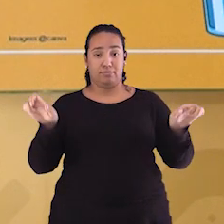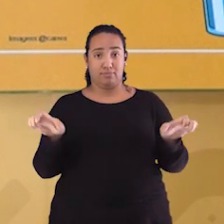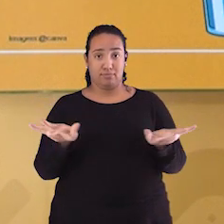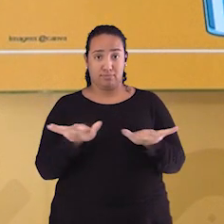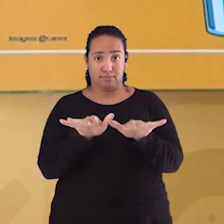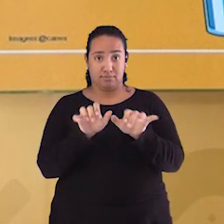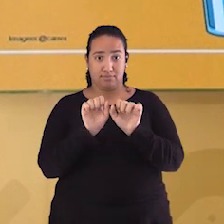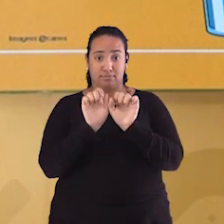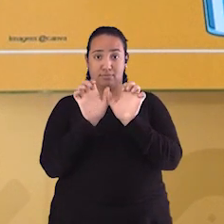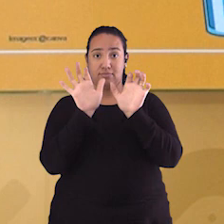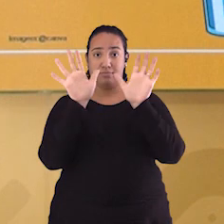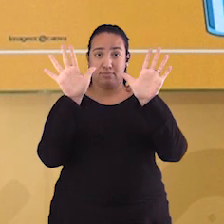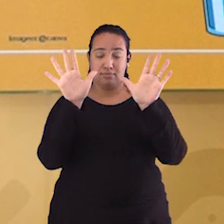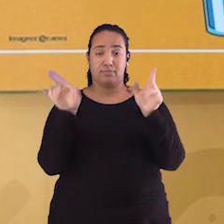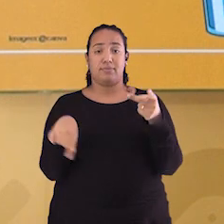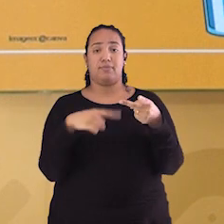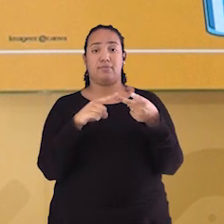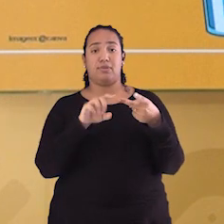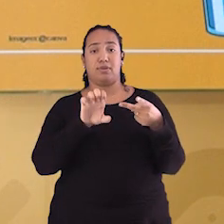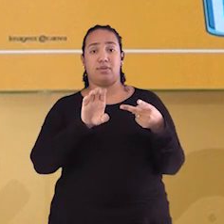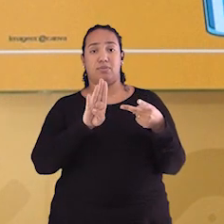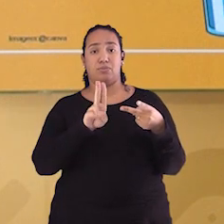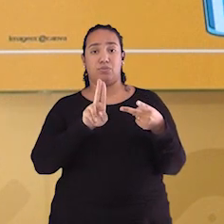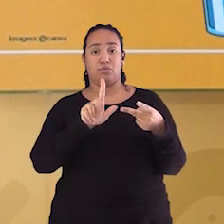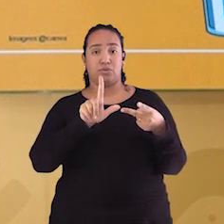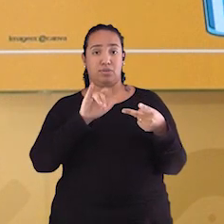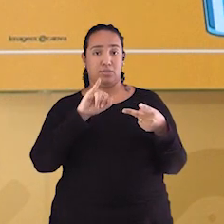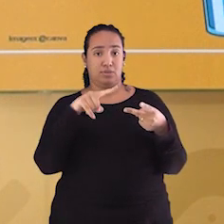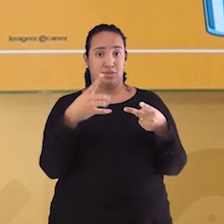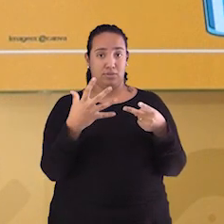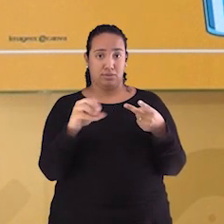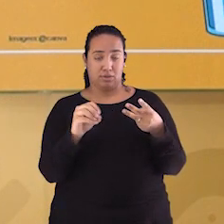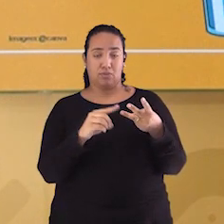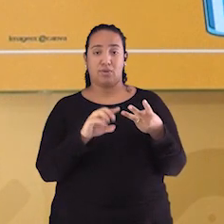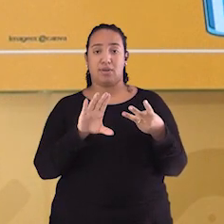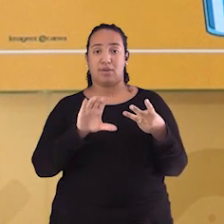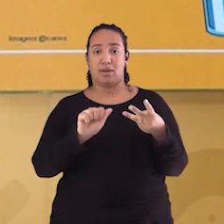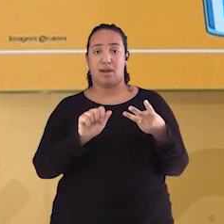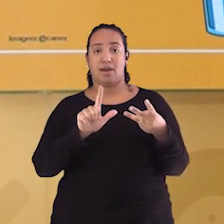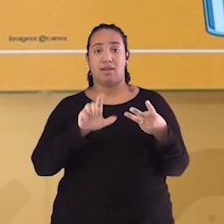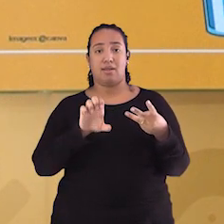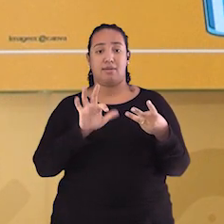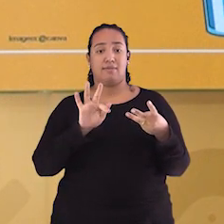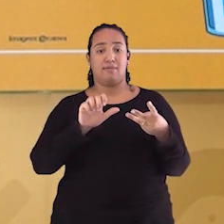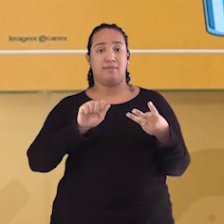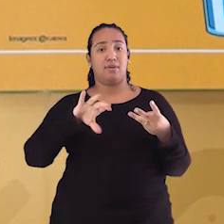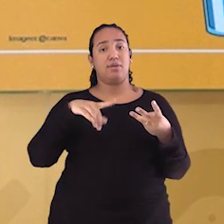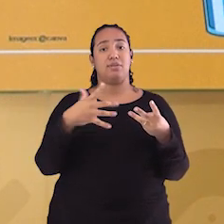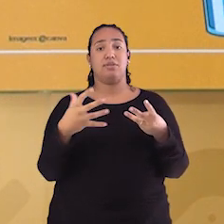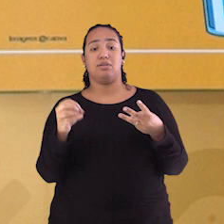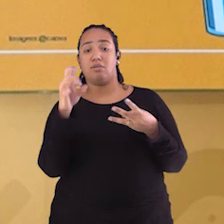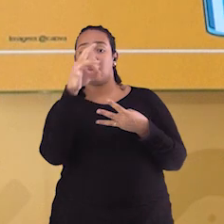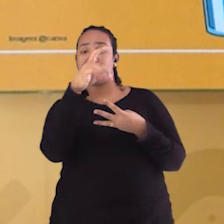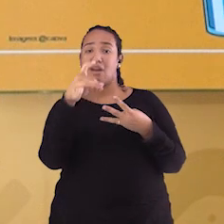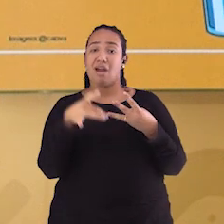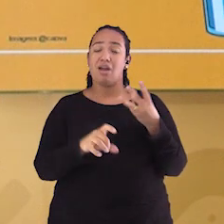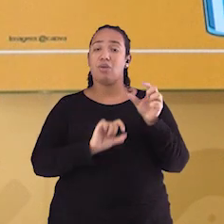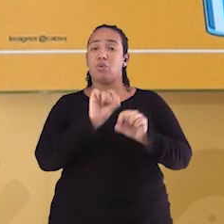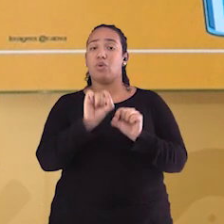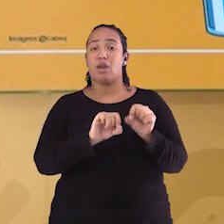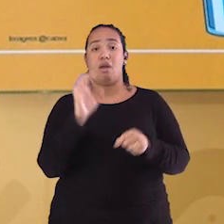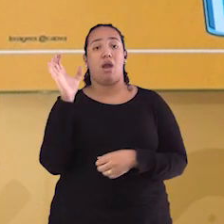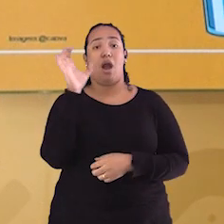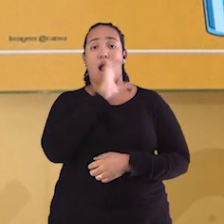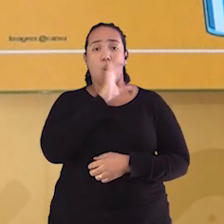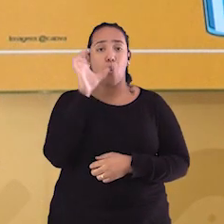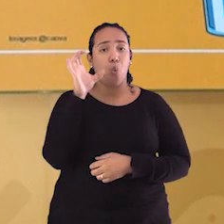a ebulição e a calefação. Em todas elas, levamos em consideração a velocidade e a fonte